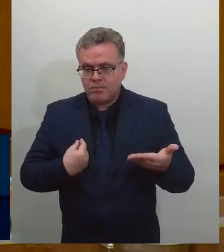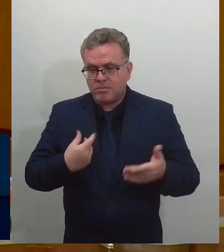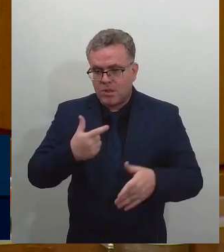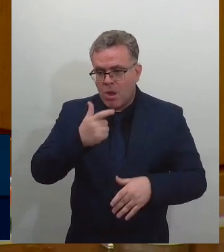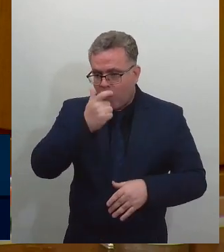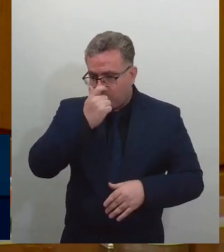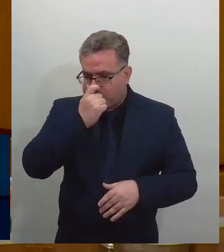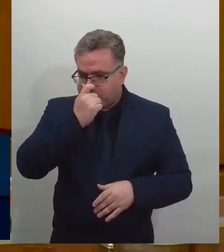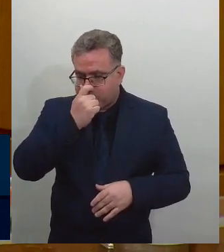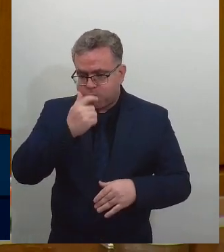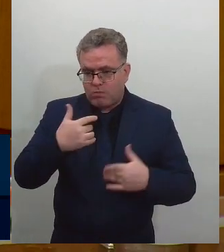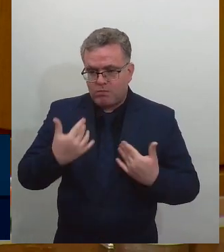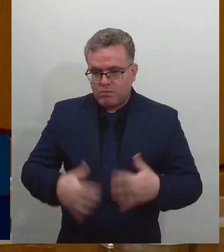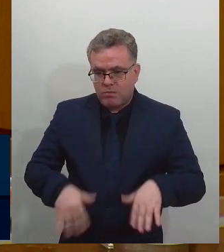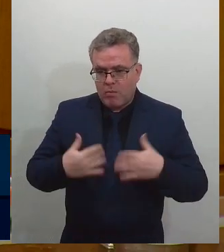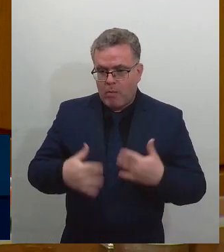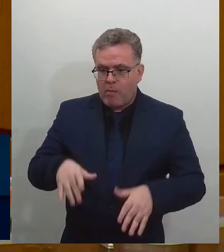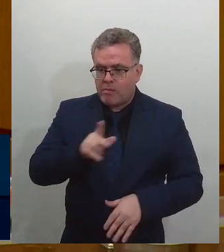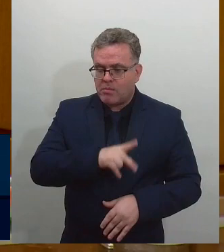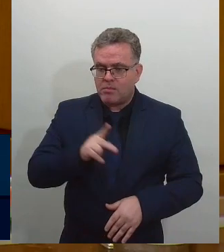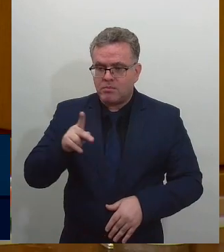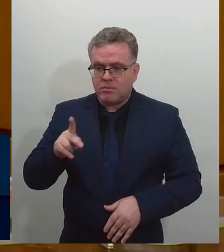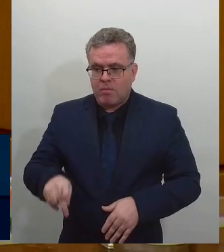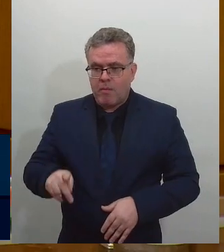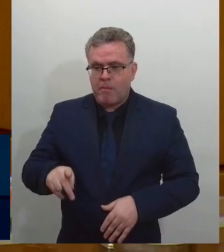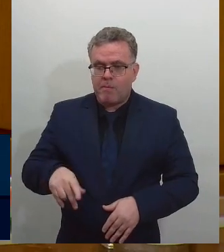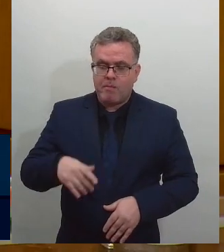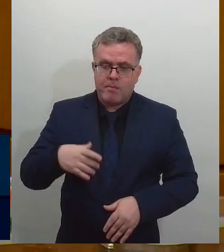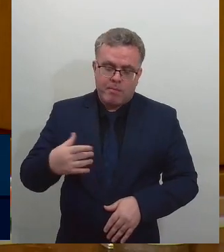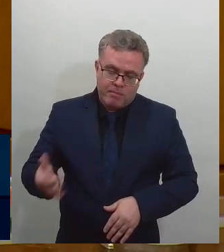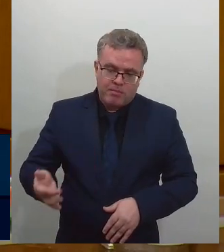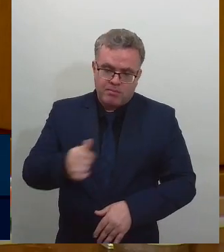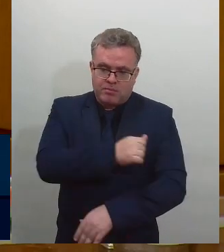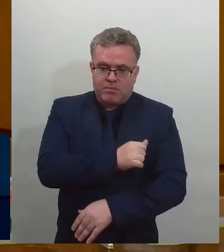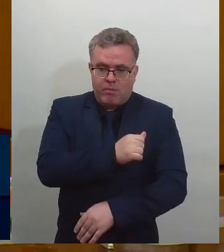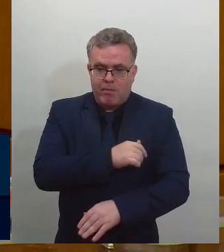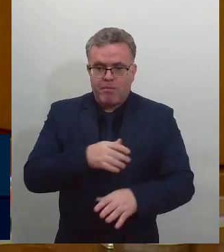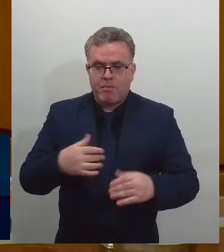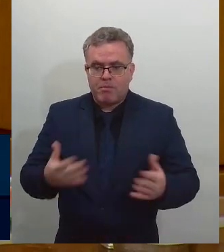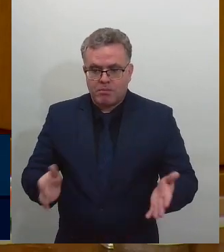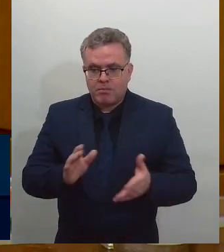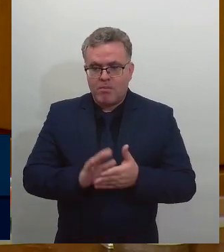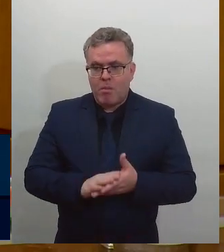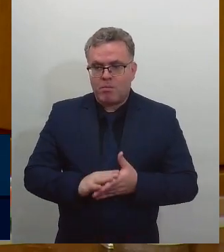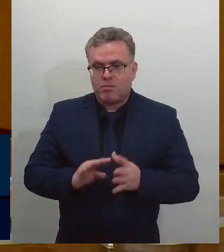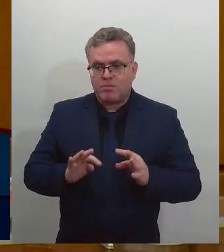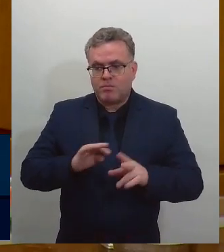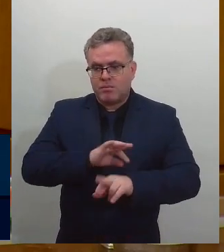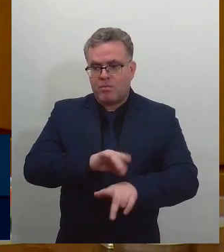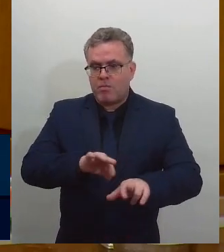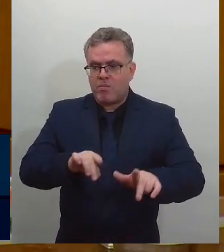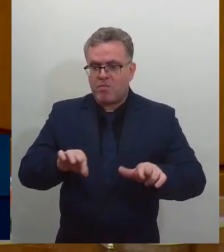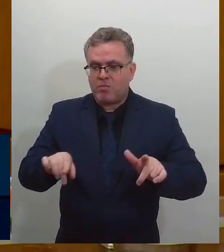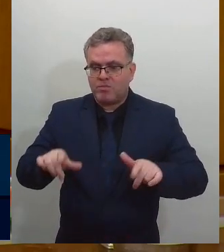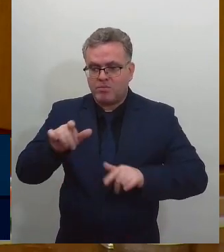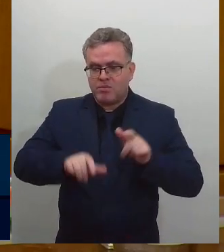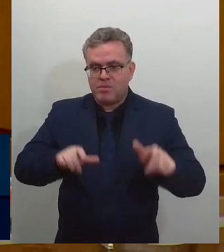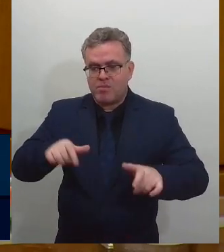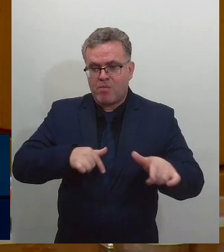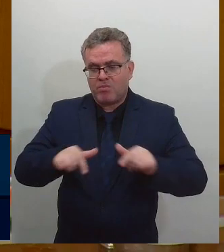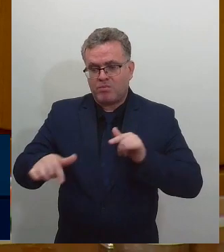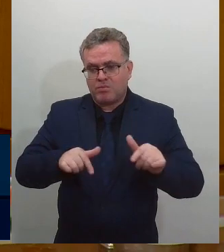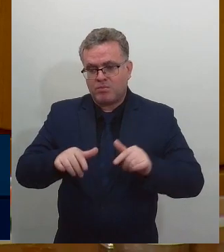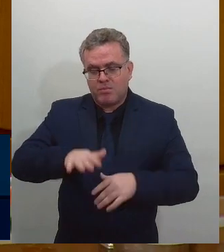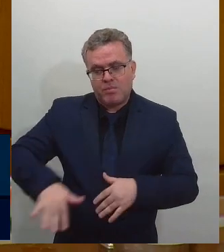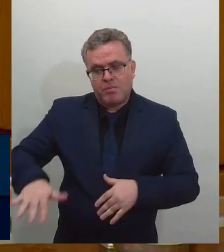de professoras, professores, alunos e várias pessoas que trabalham na educação, que